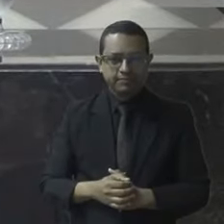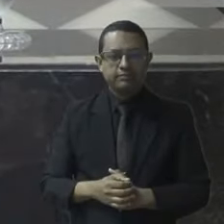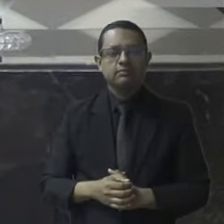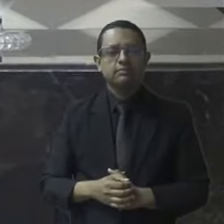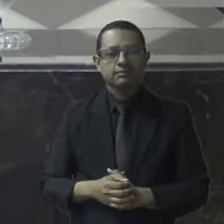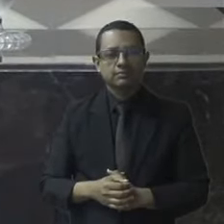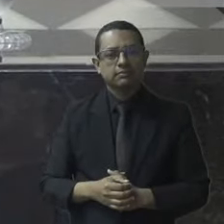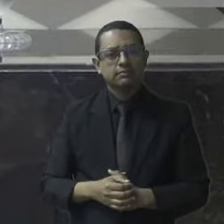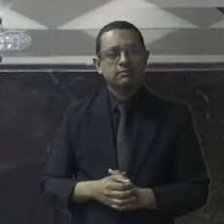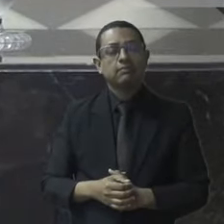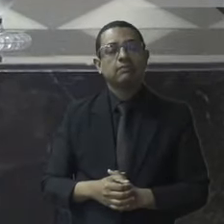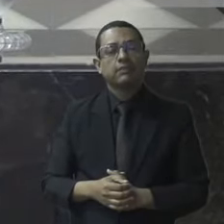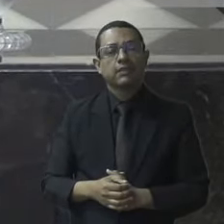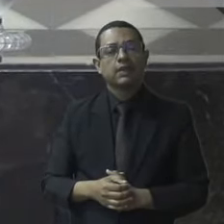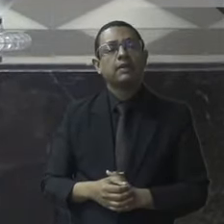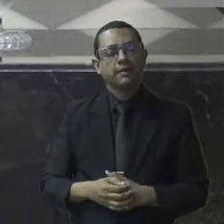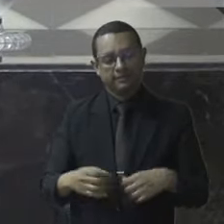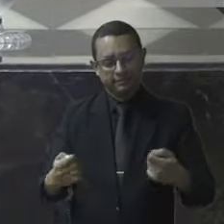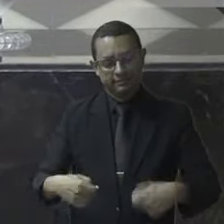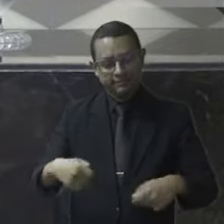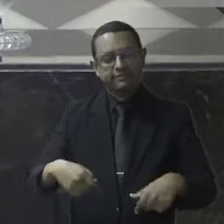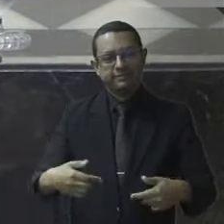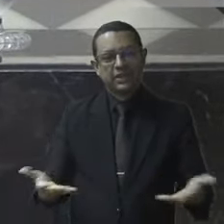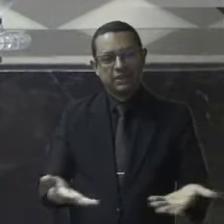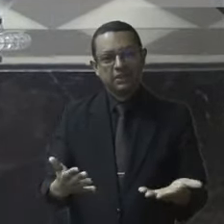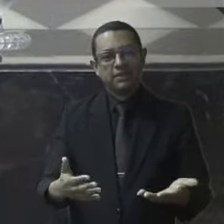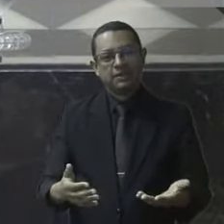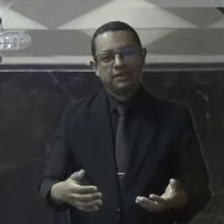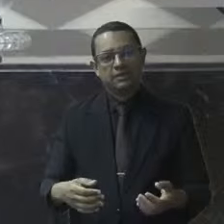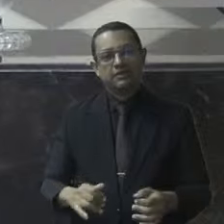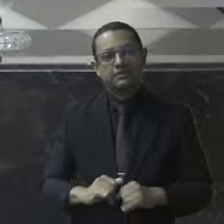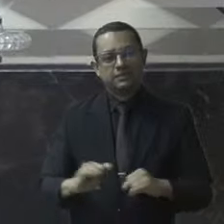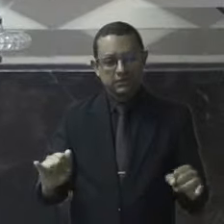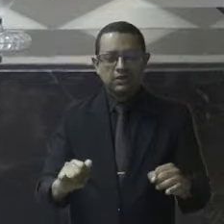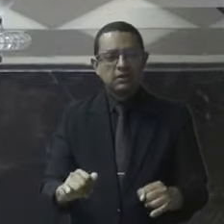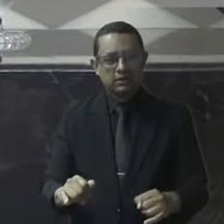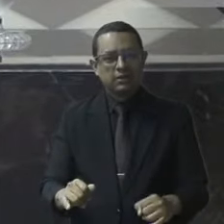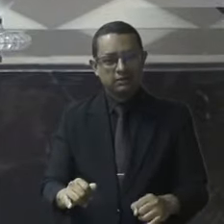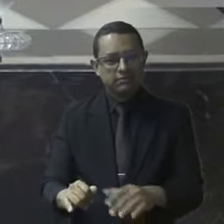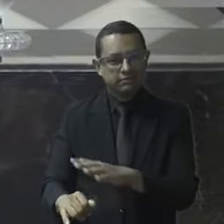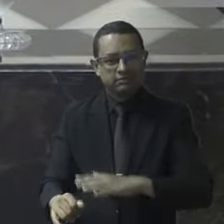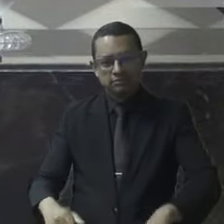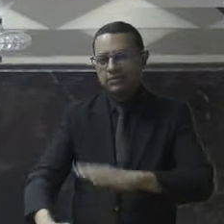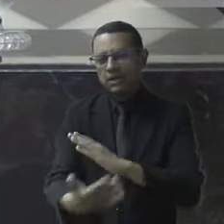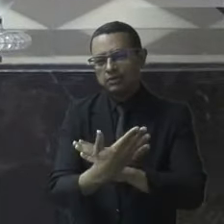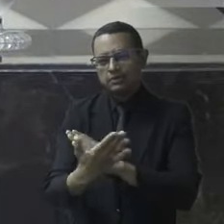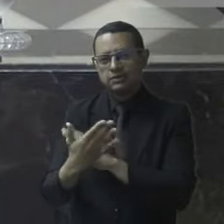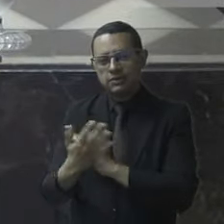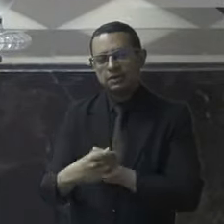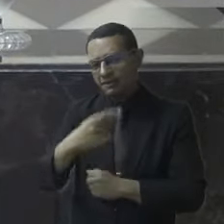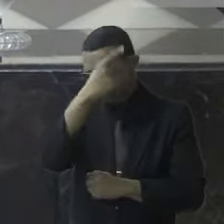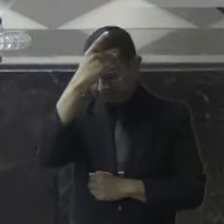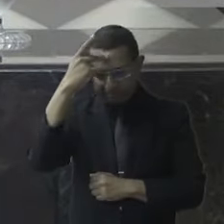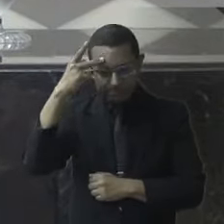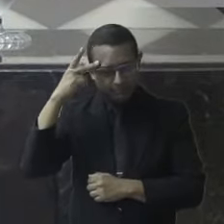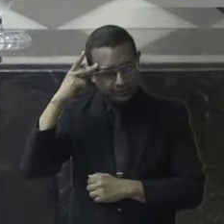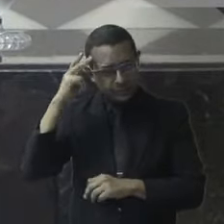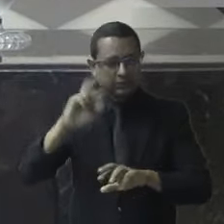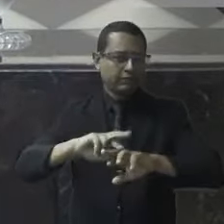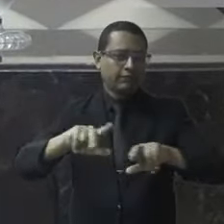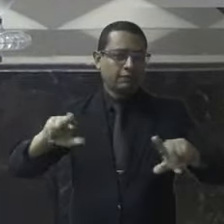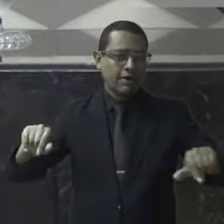justiça, nós temos que citar os nossos colaboradores, as pessoas que nos ajudaram,